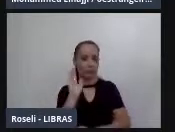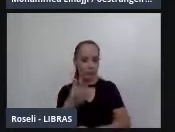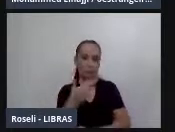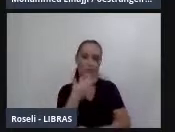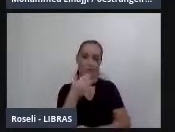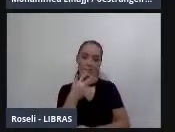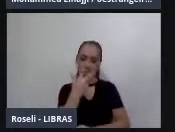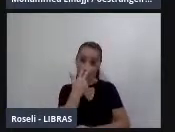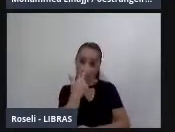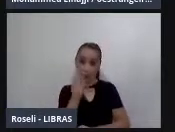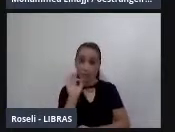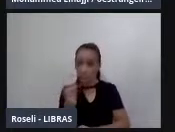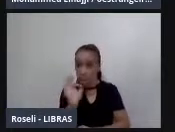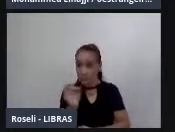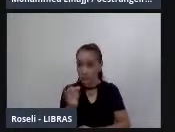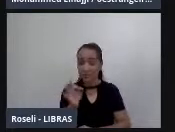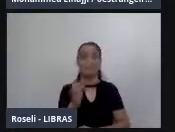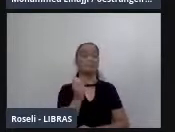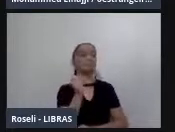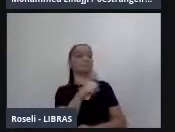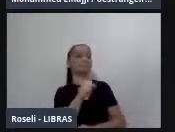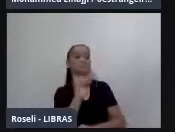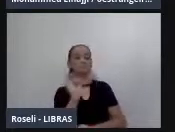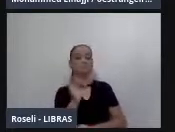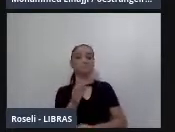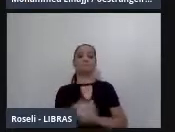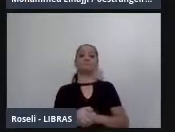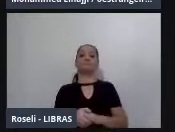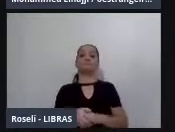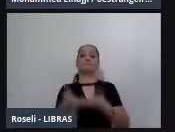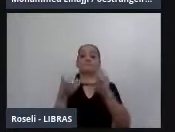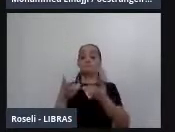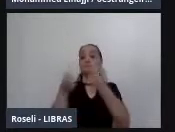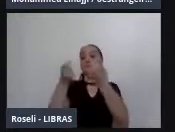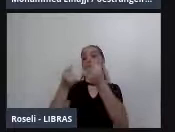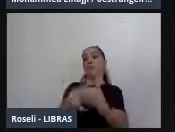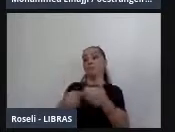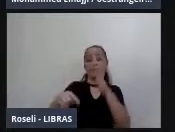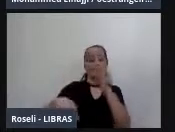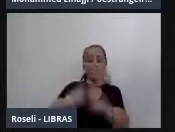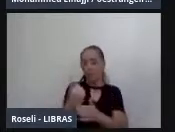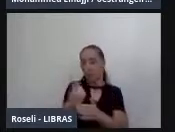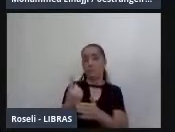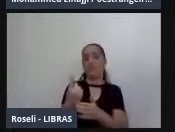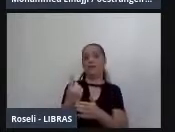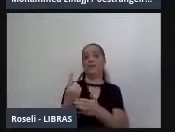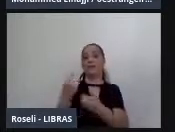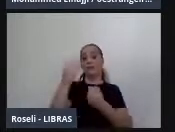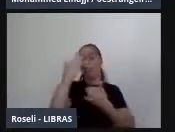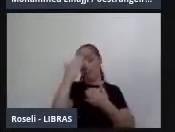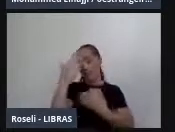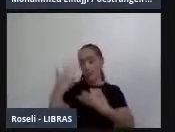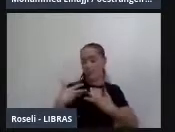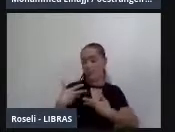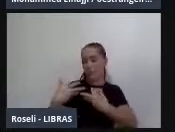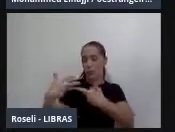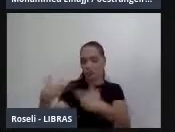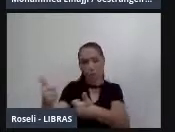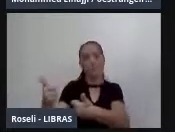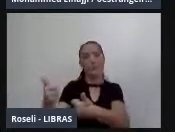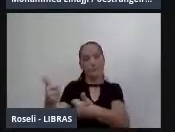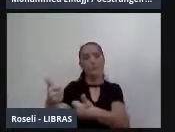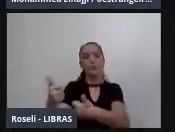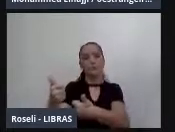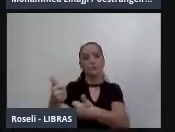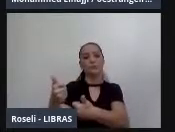Confere? Ok. Confere. Eu só queria dizer, primeiro, agradecer esse convite da relevância de que a